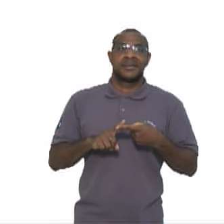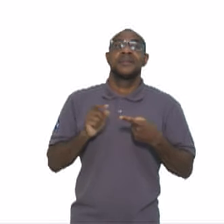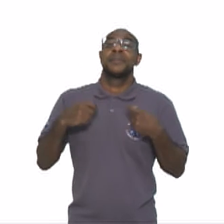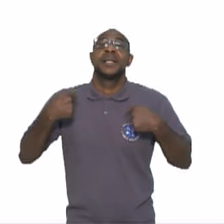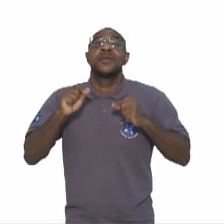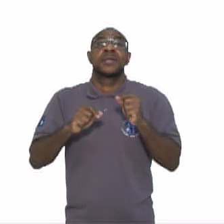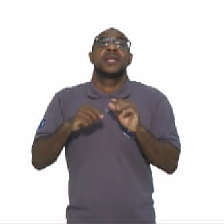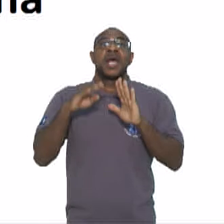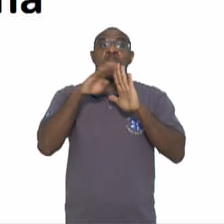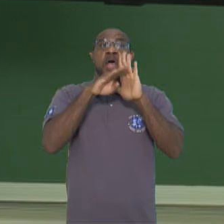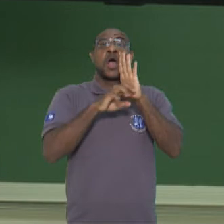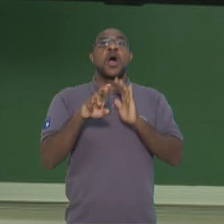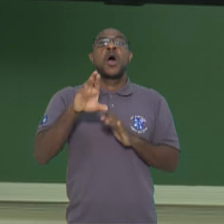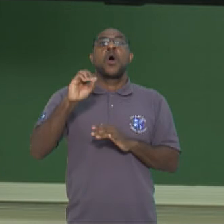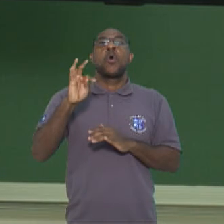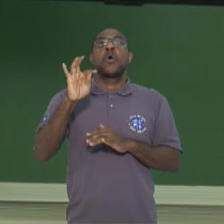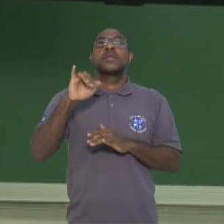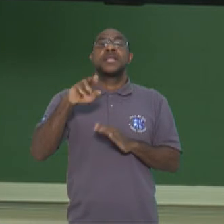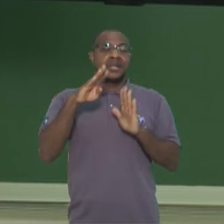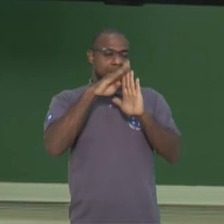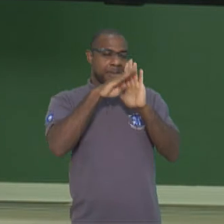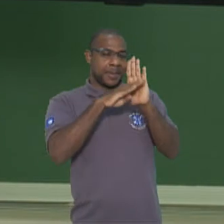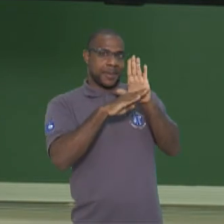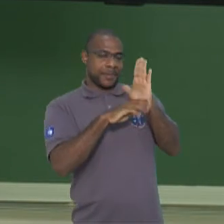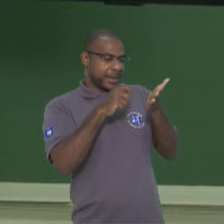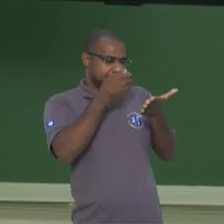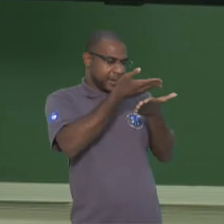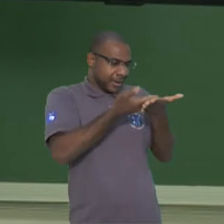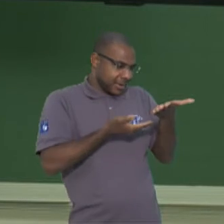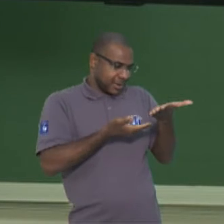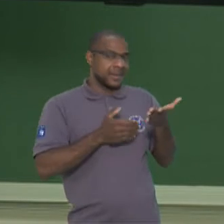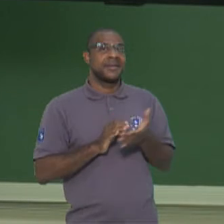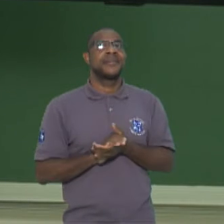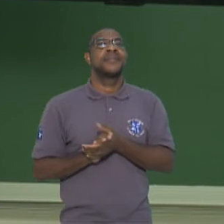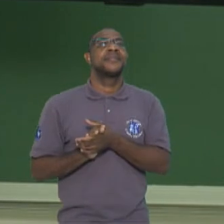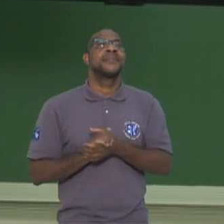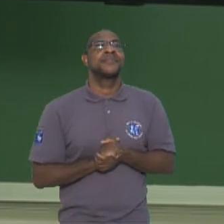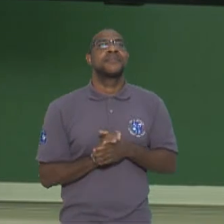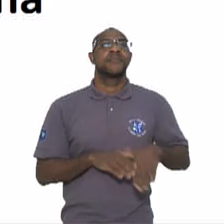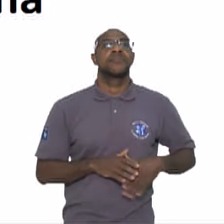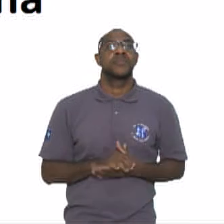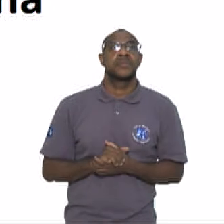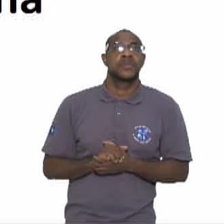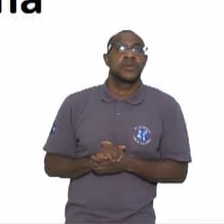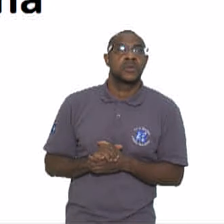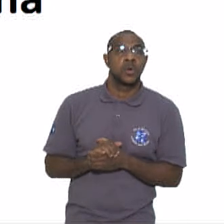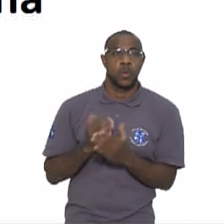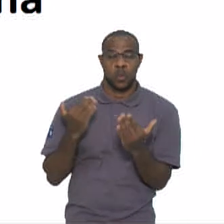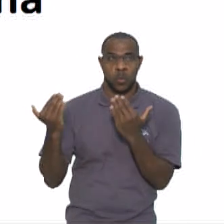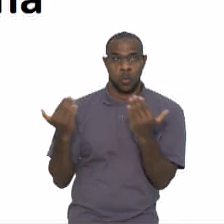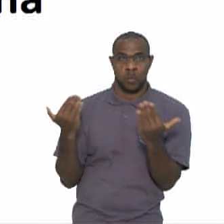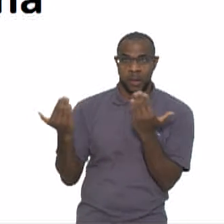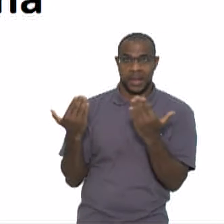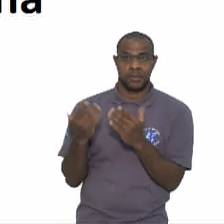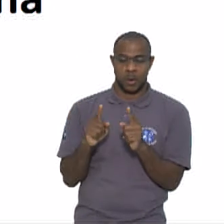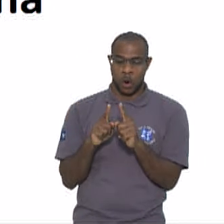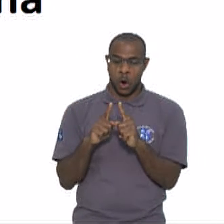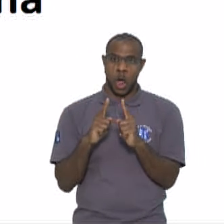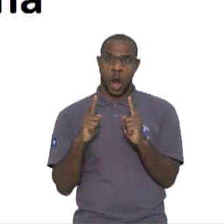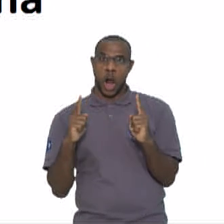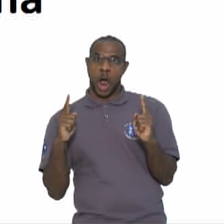aquele material escrito que contém detalhadamente. 3. Ser comparados com os longas-metragens,